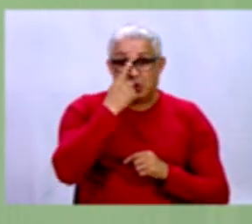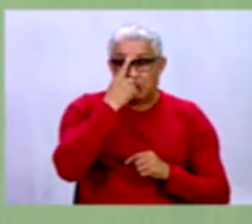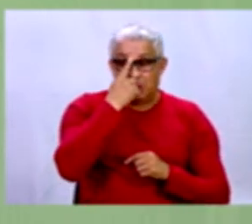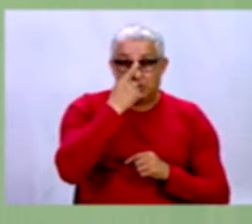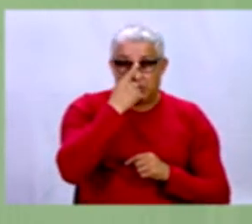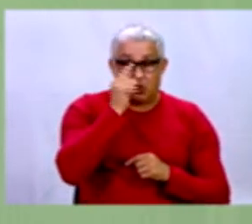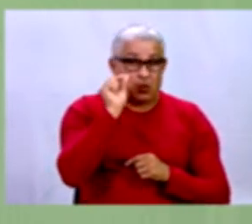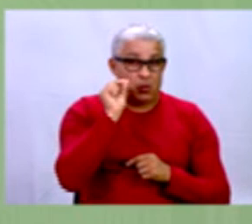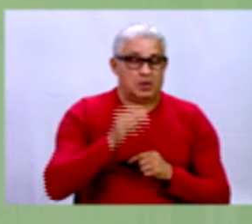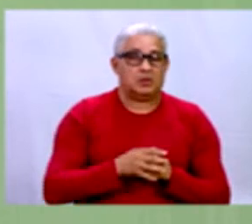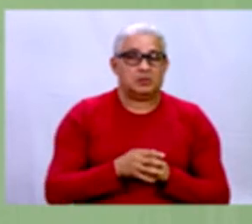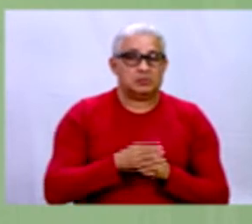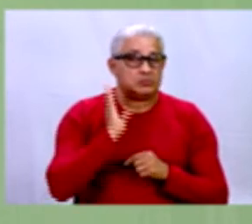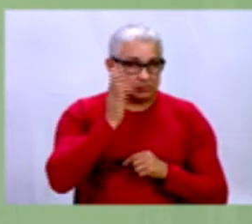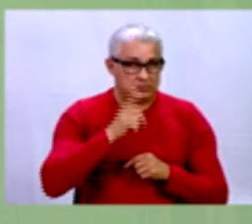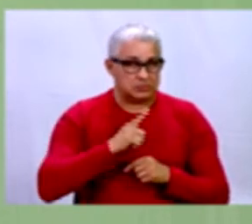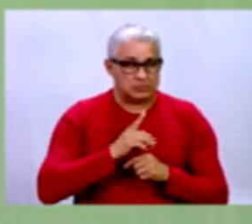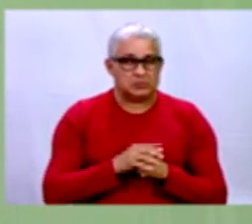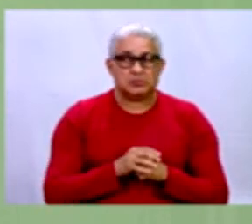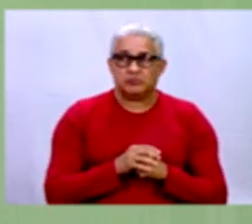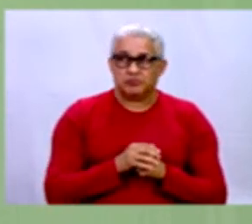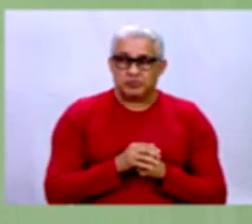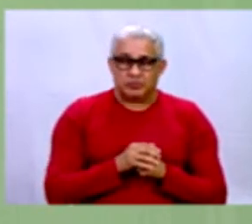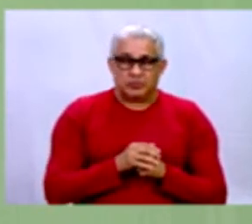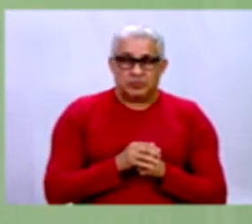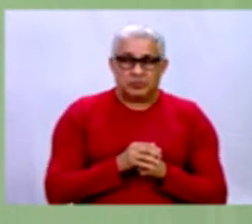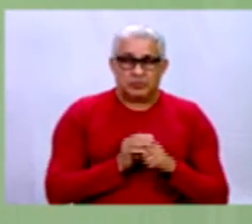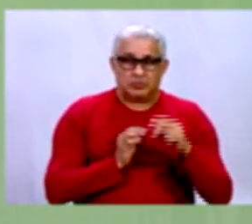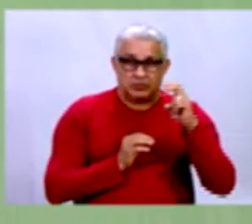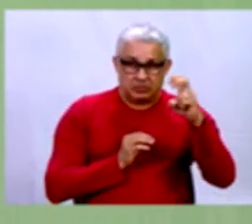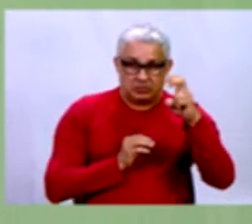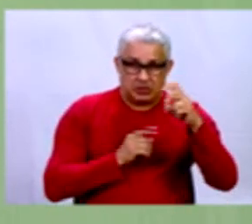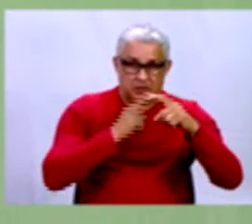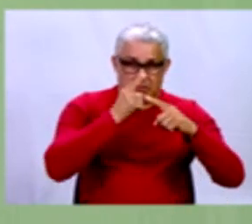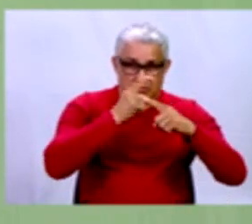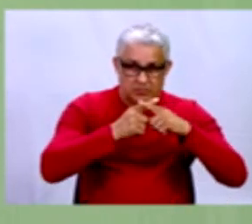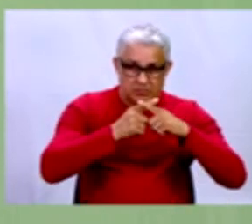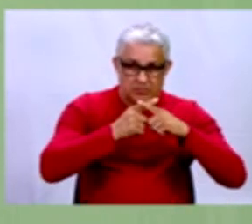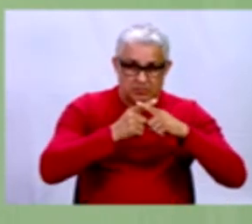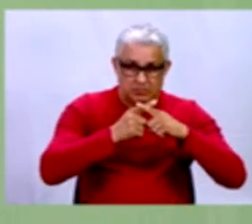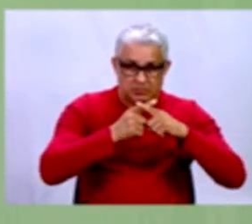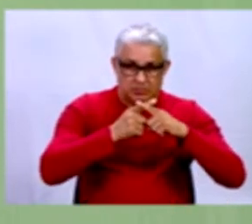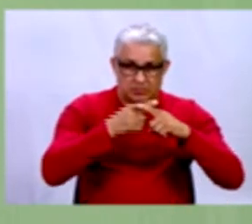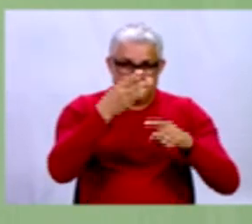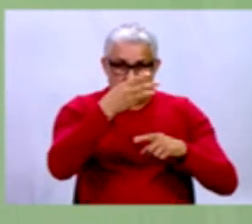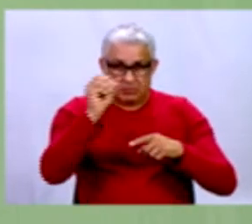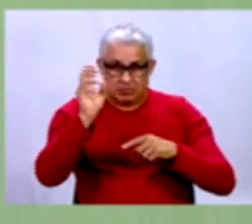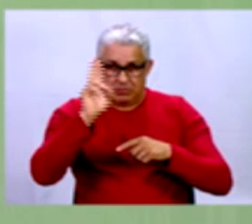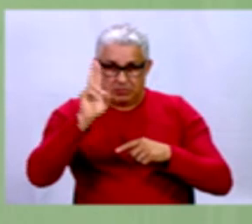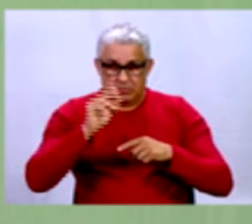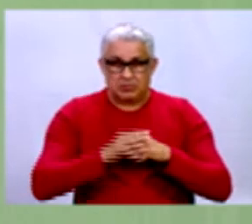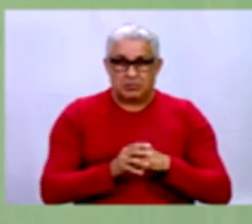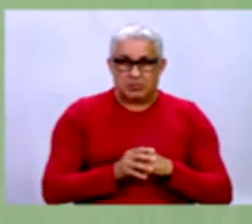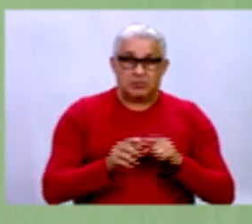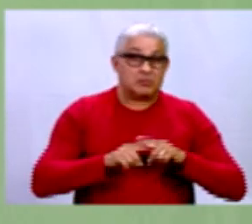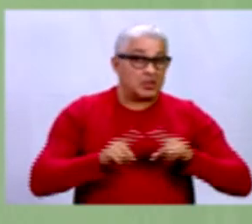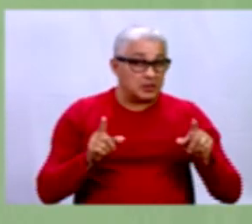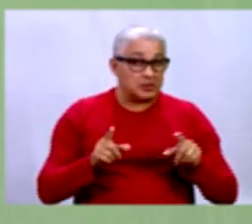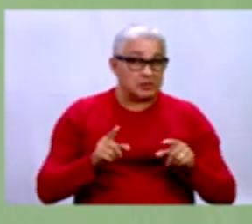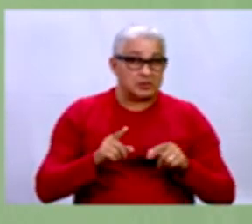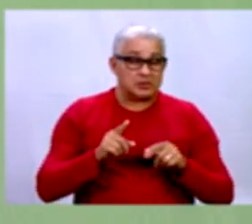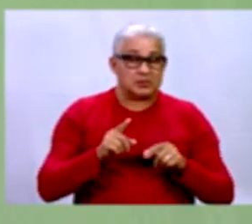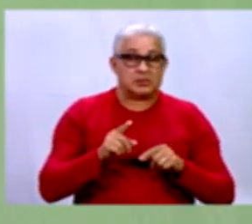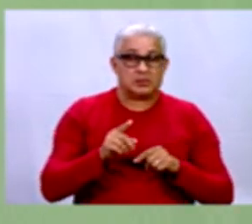dados aqui, pessoal. Eu já tenho aqui 5 parcelas de R$300, tá? Soube, porém, que a taxa